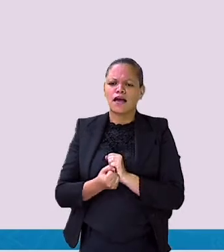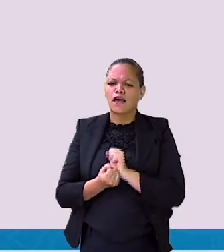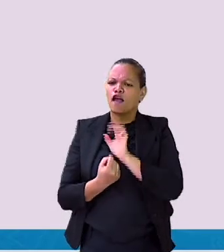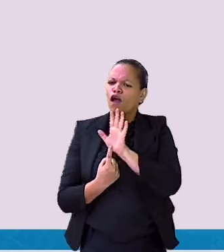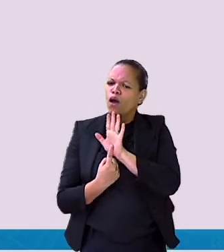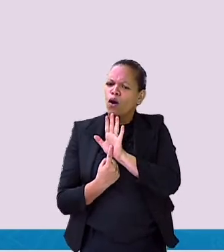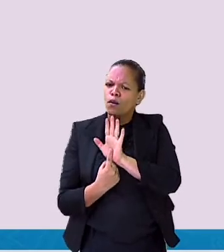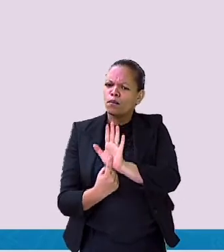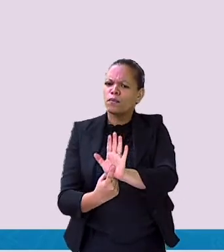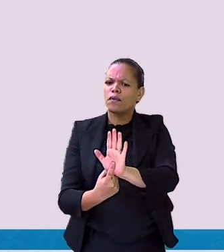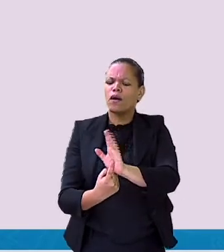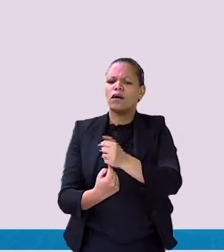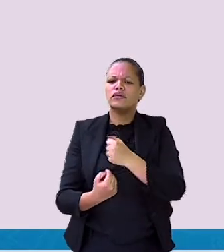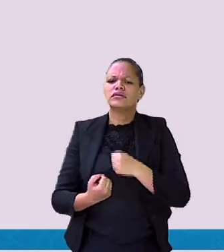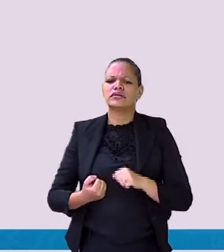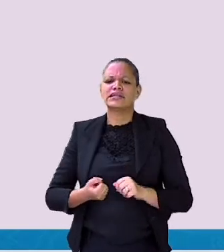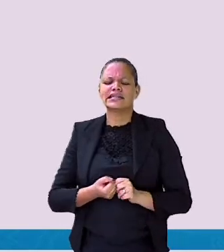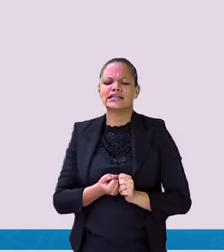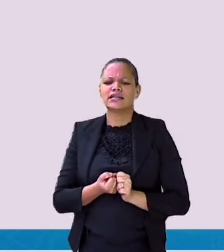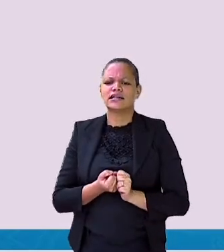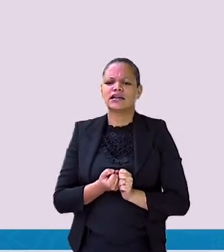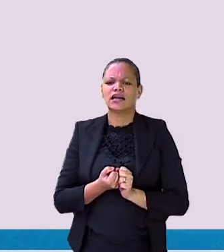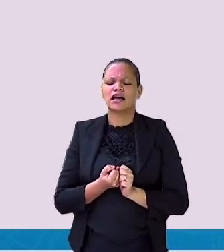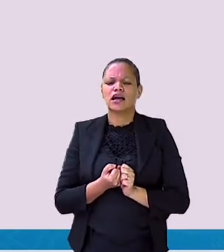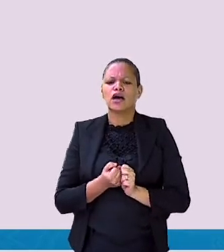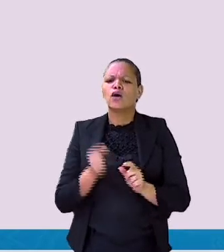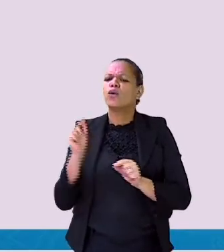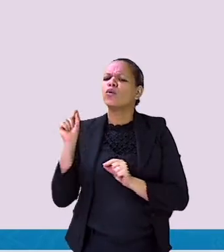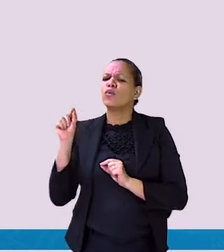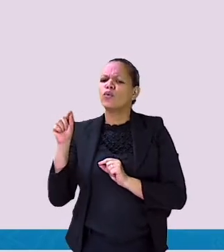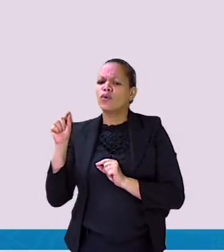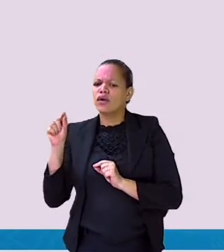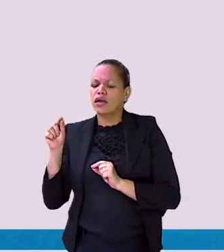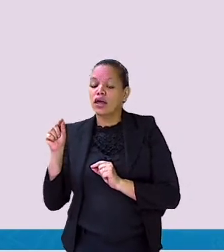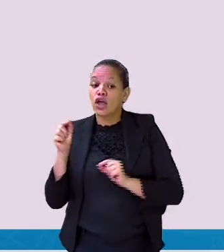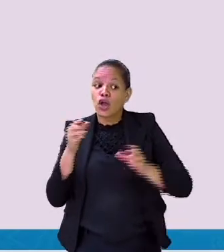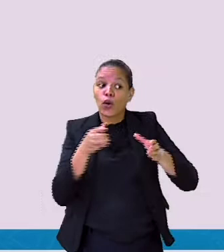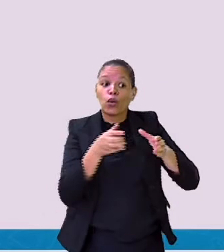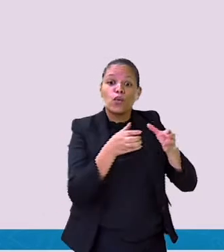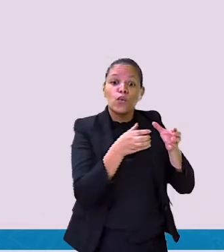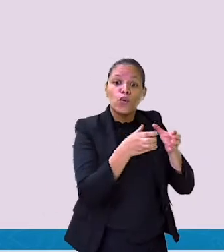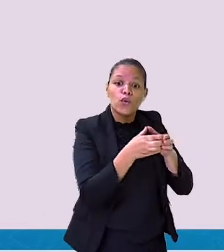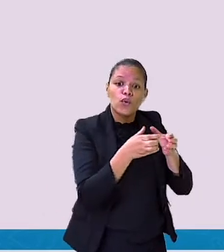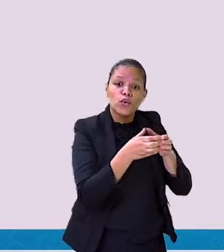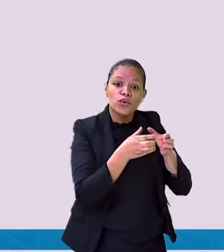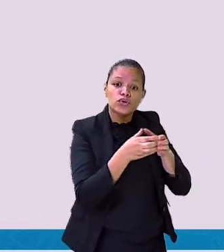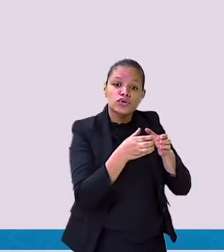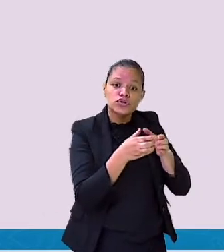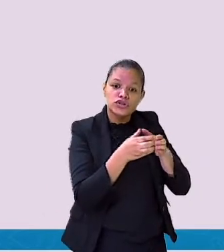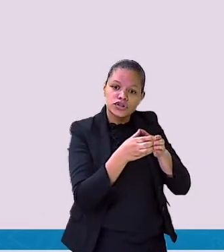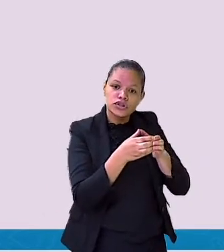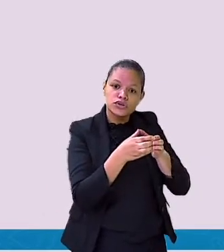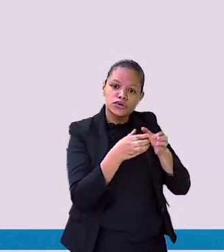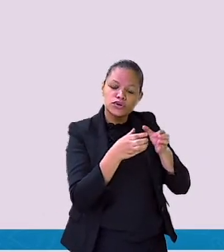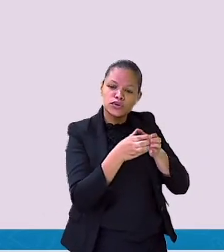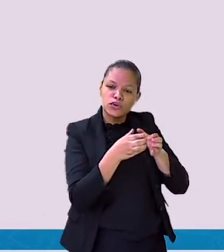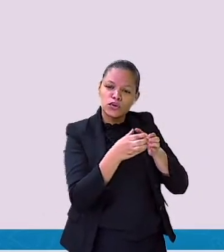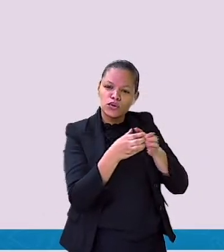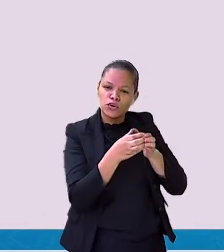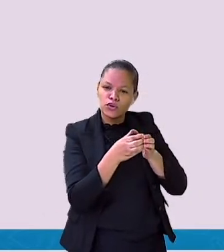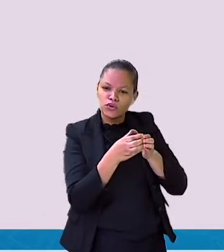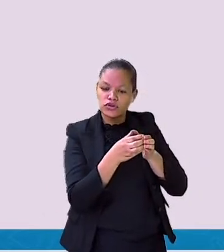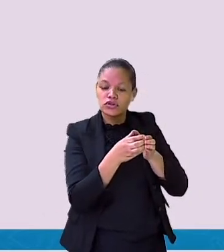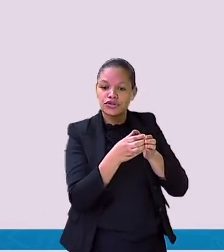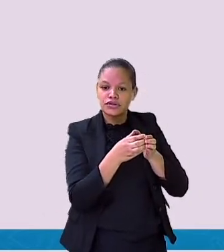a coronavírus, todos eles têm que ter uma fonte. Aqui no caso do nosso gráfico, a fonte é do